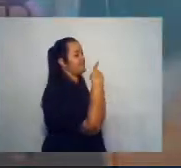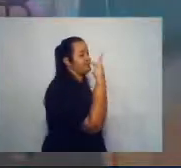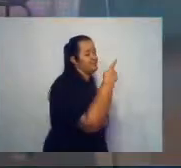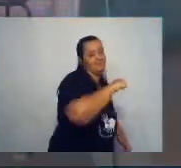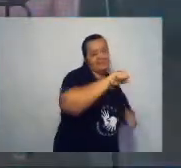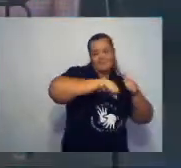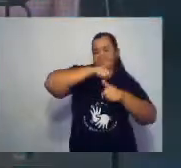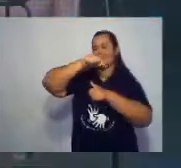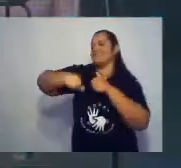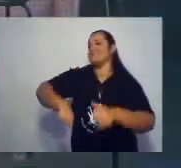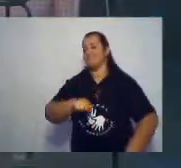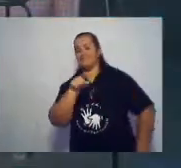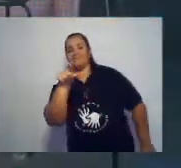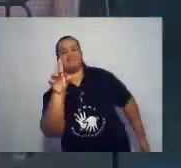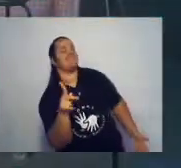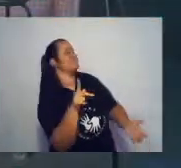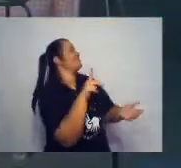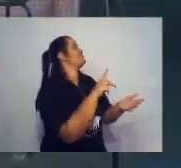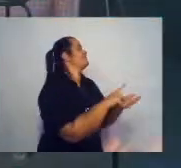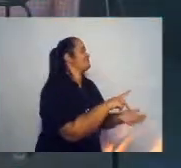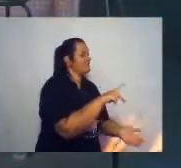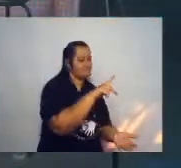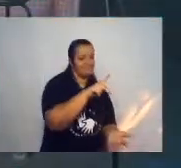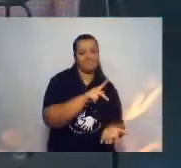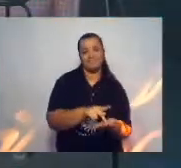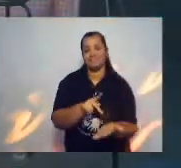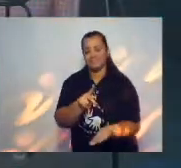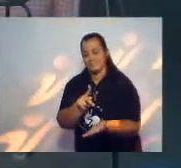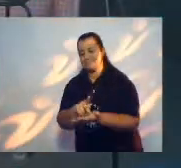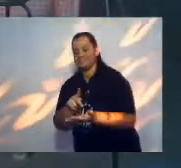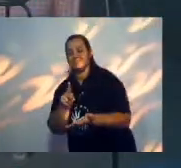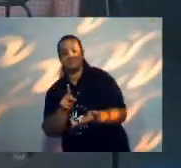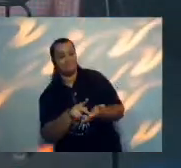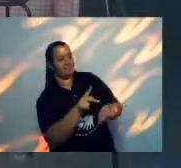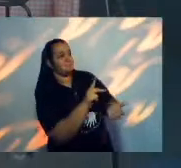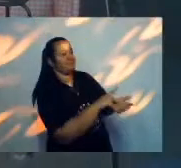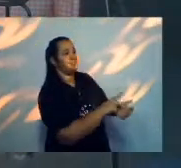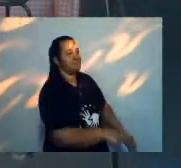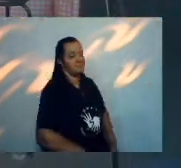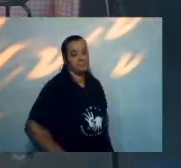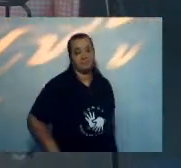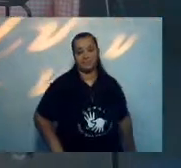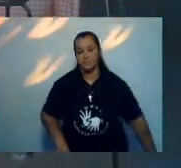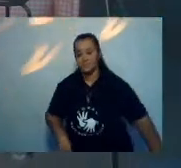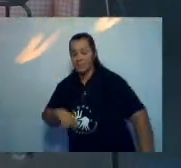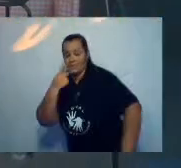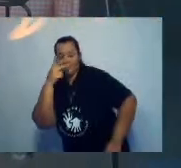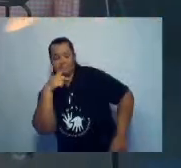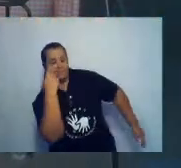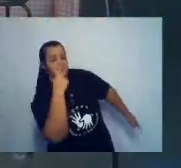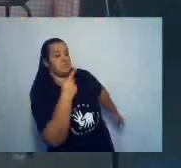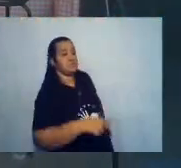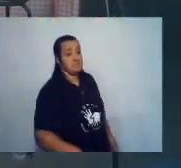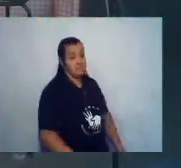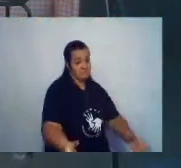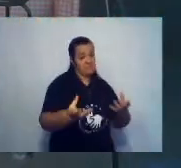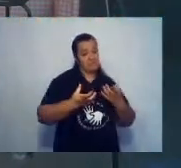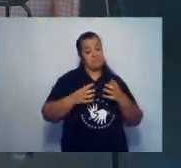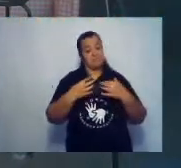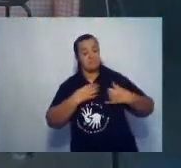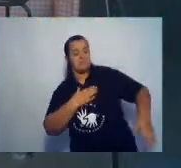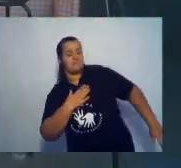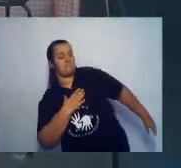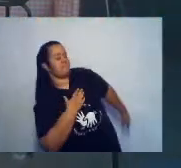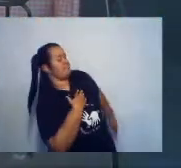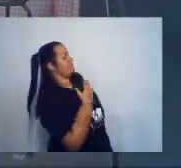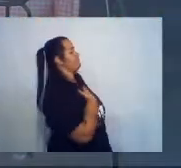isso que eu falo pros outros, mas você sabe que o esquema é outro. Só falo isso pra malandro